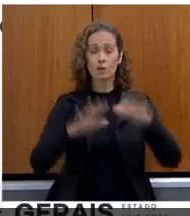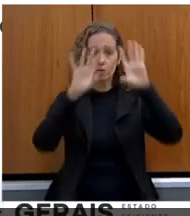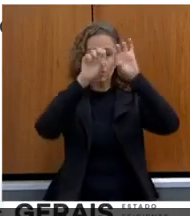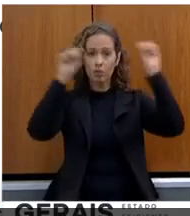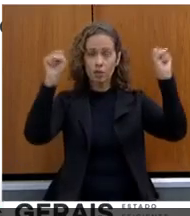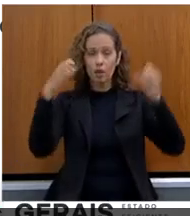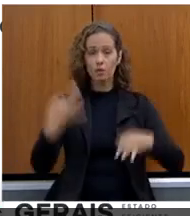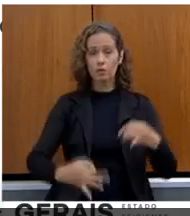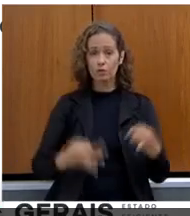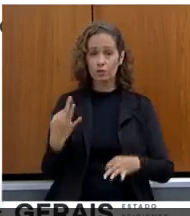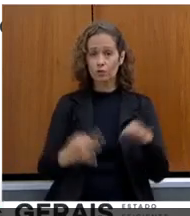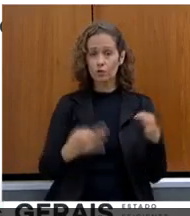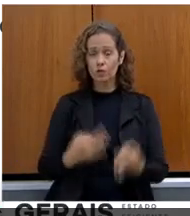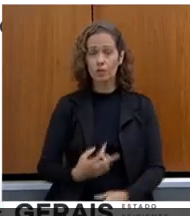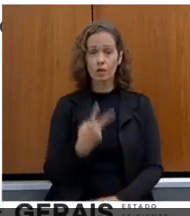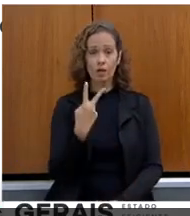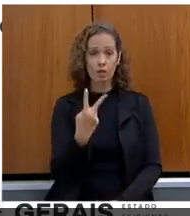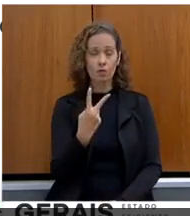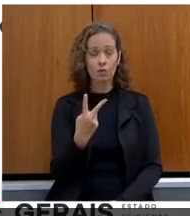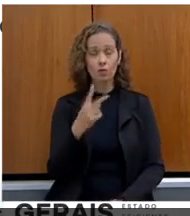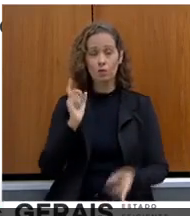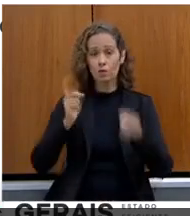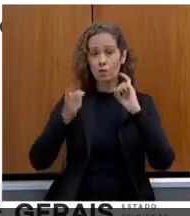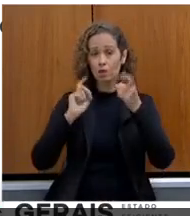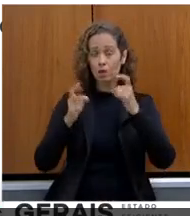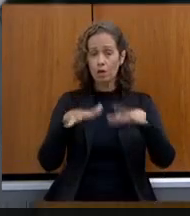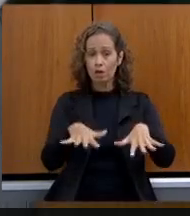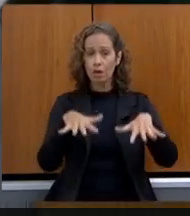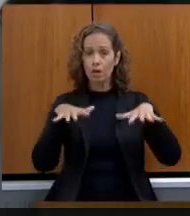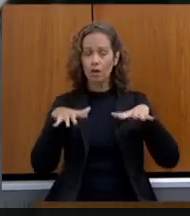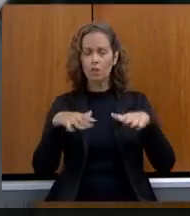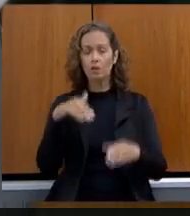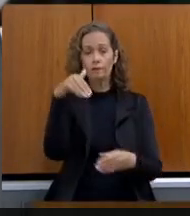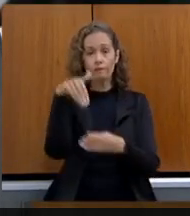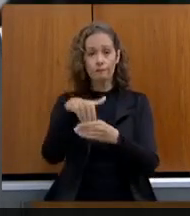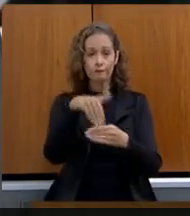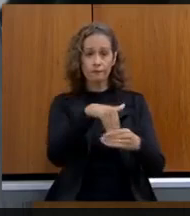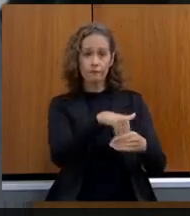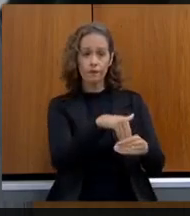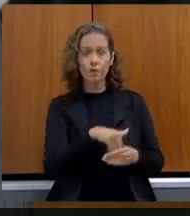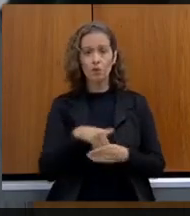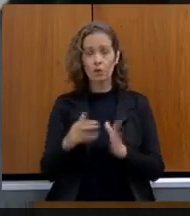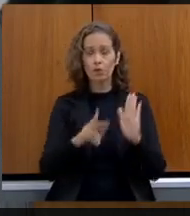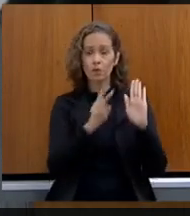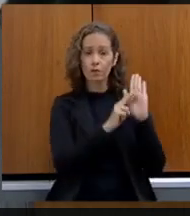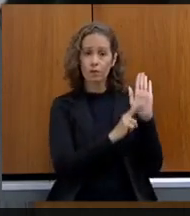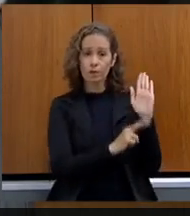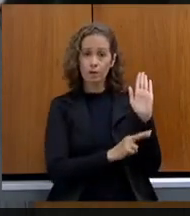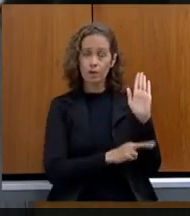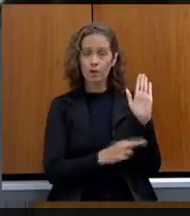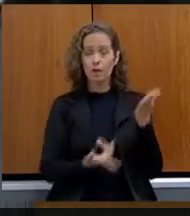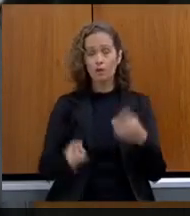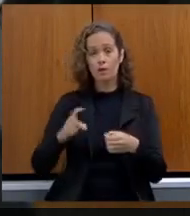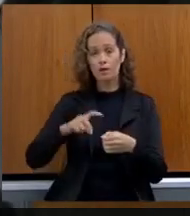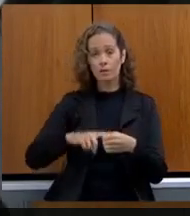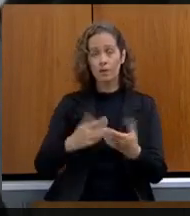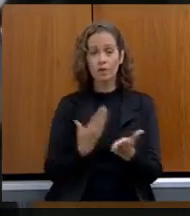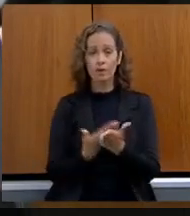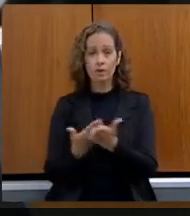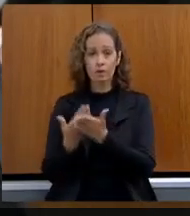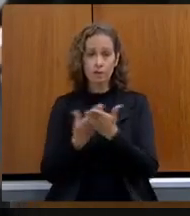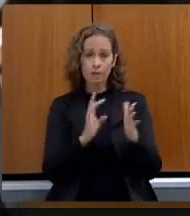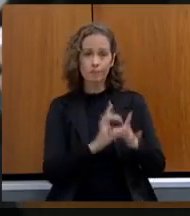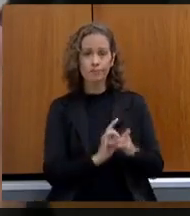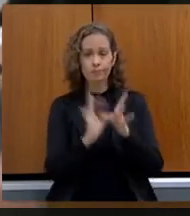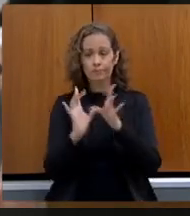justiça em duas sessões na em duas audiências votou pela né regularidade da de todas as